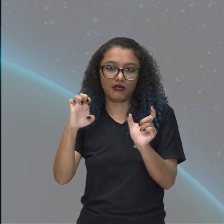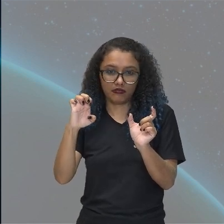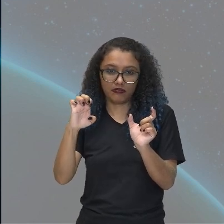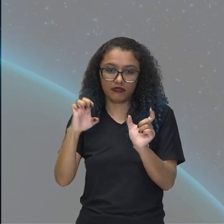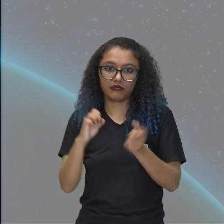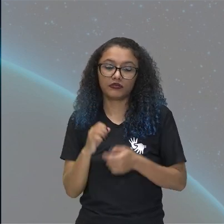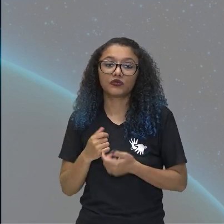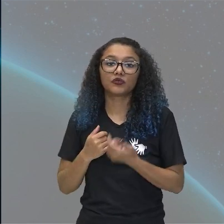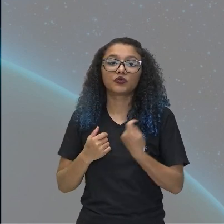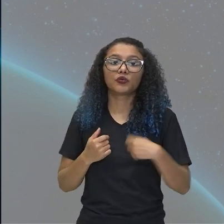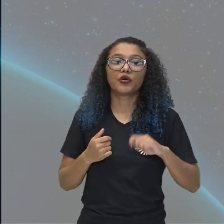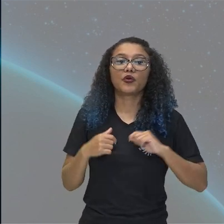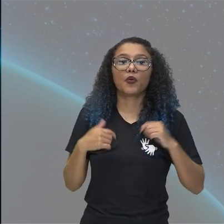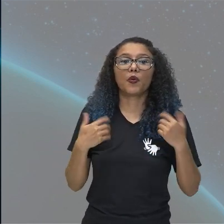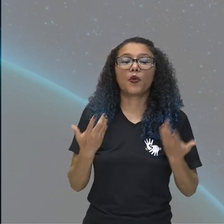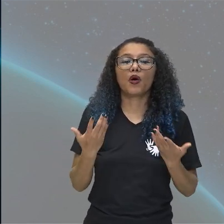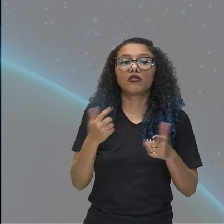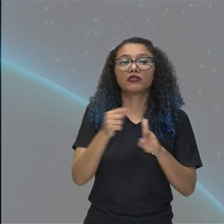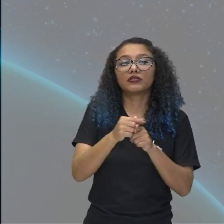No espanhol, é